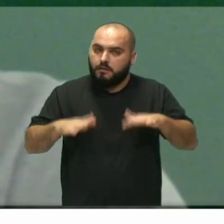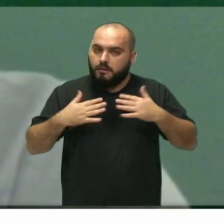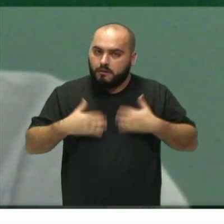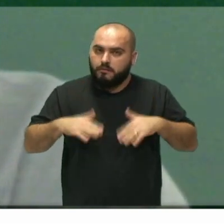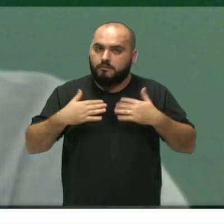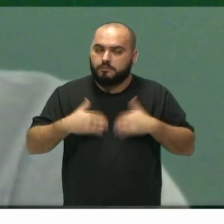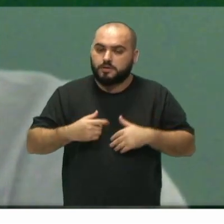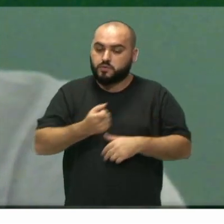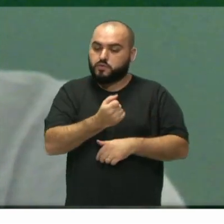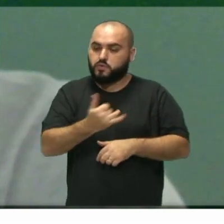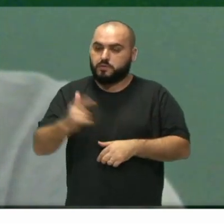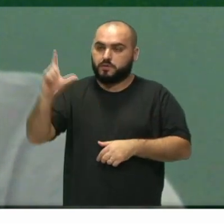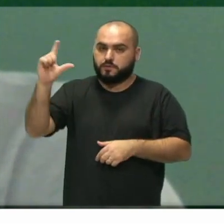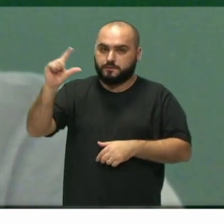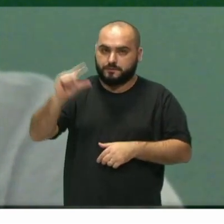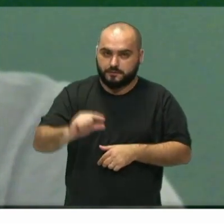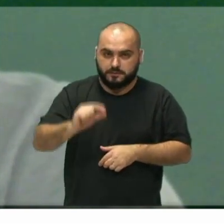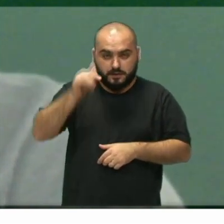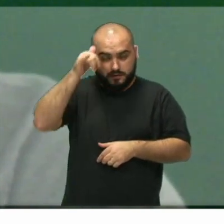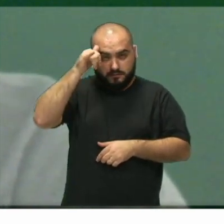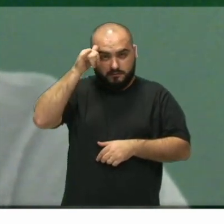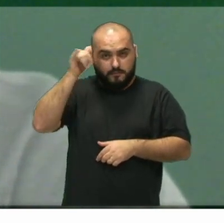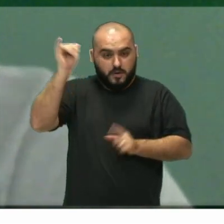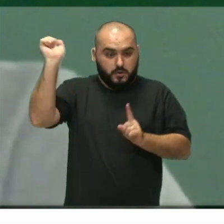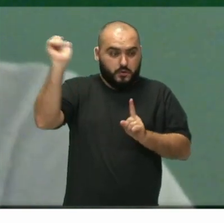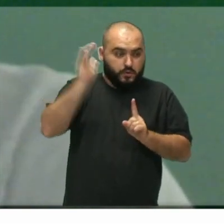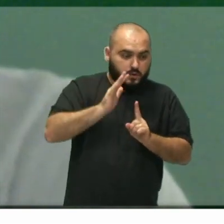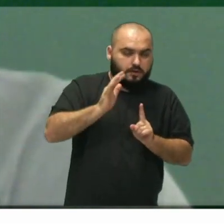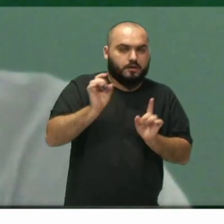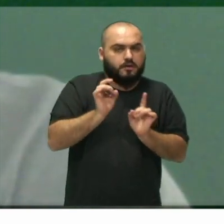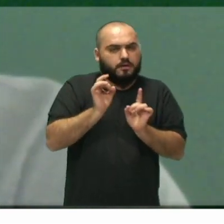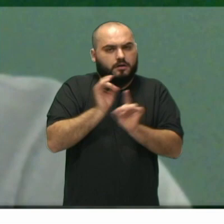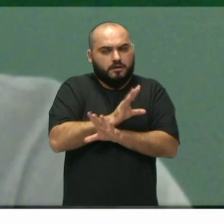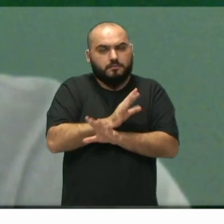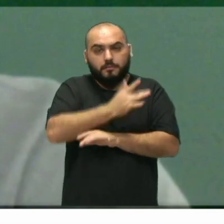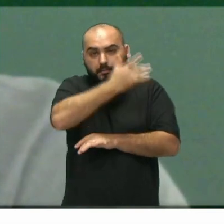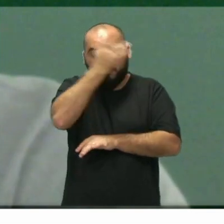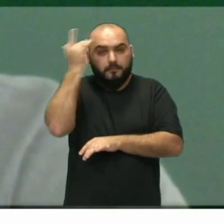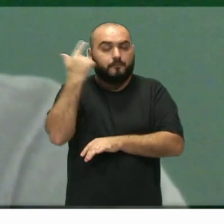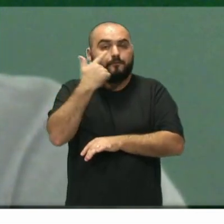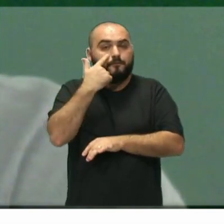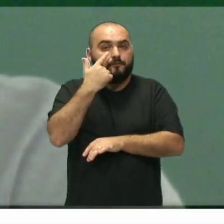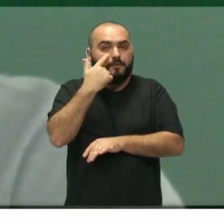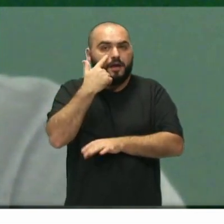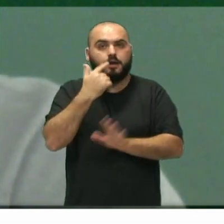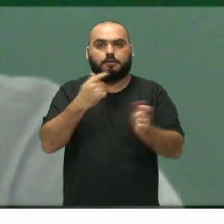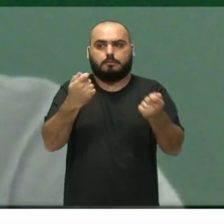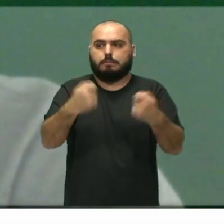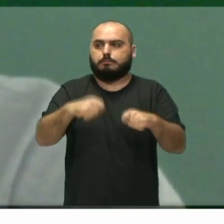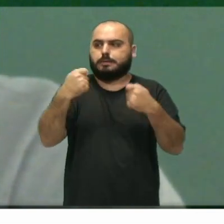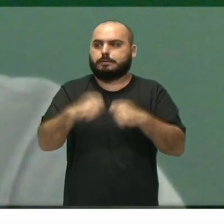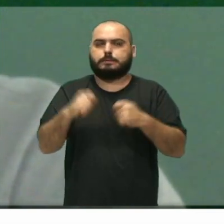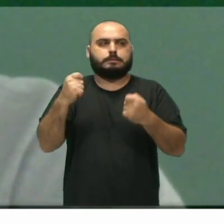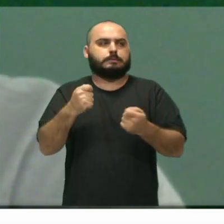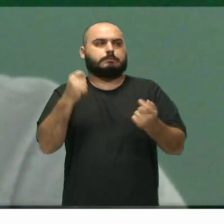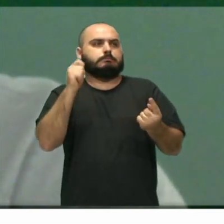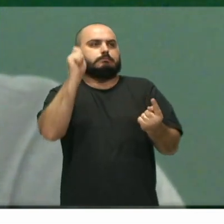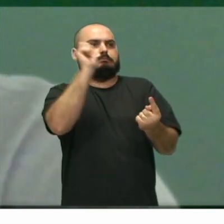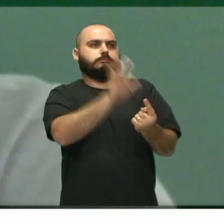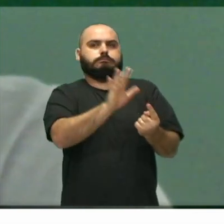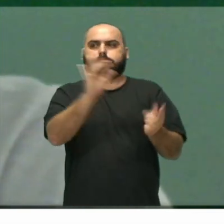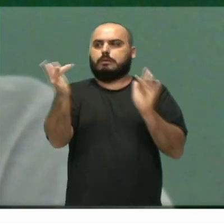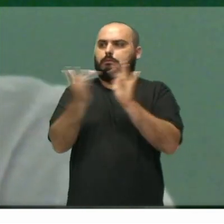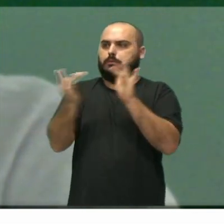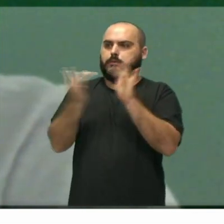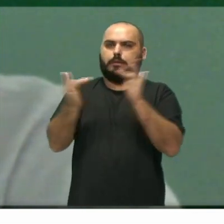né? Diminuir essa pressão toda, as pessoas começarem a se dar conta assim, que não precisam radicalizar em relação ao